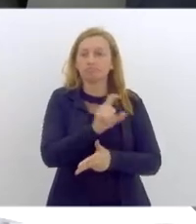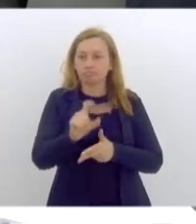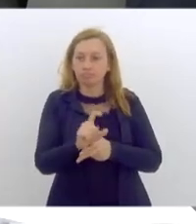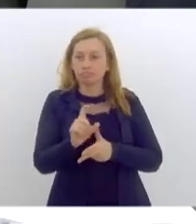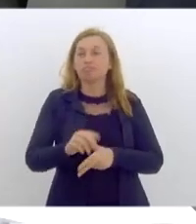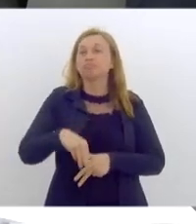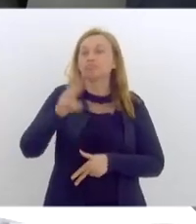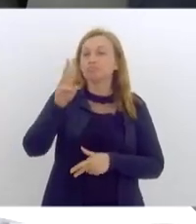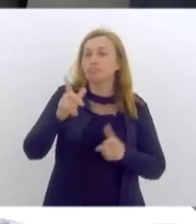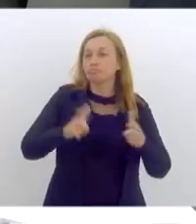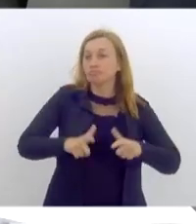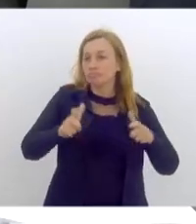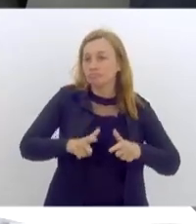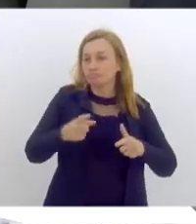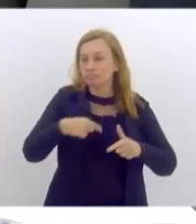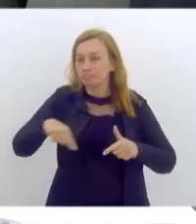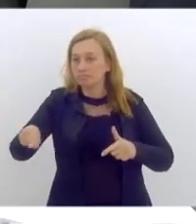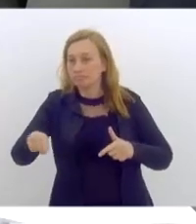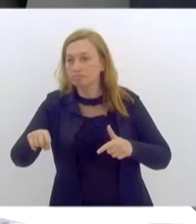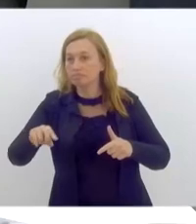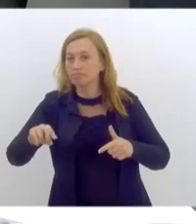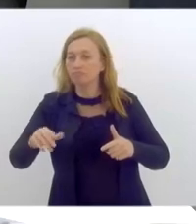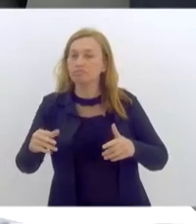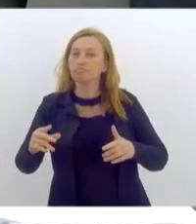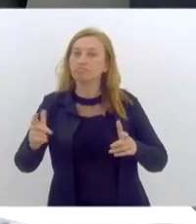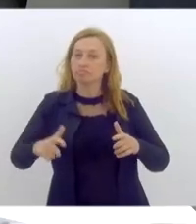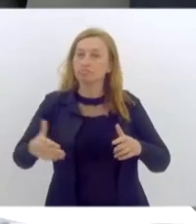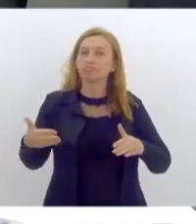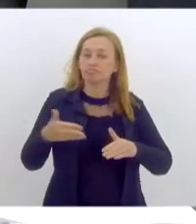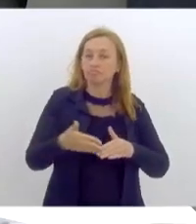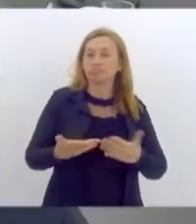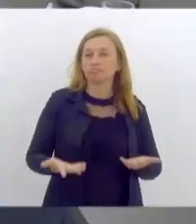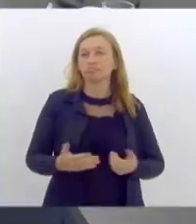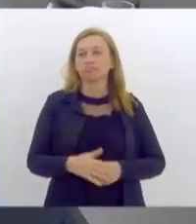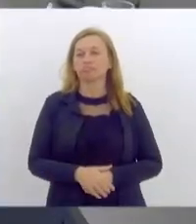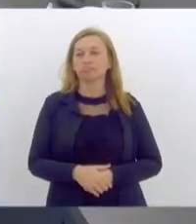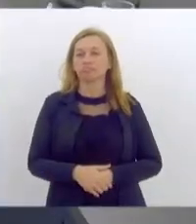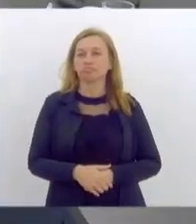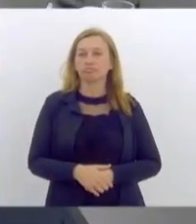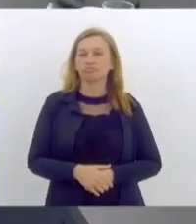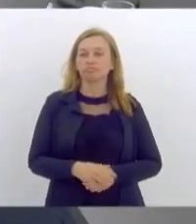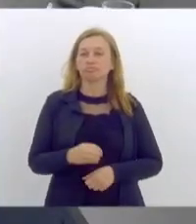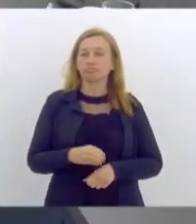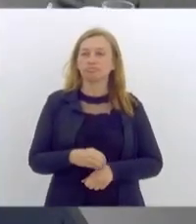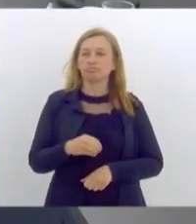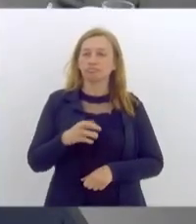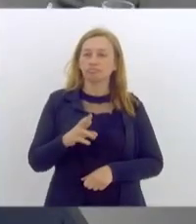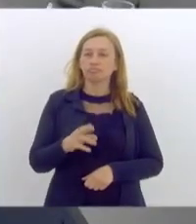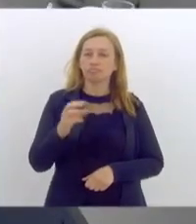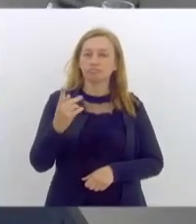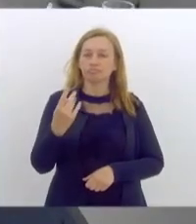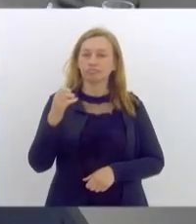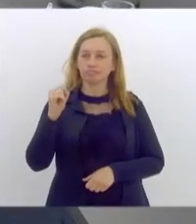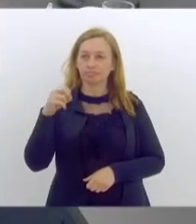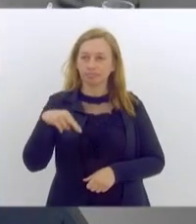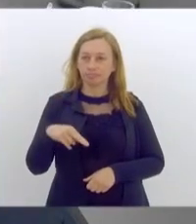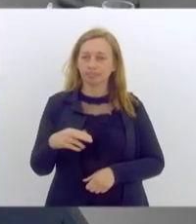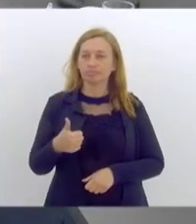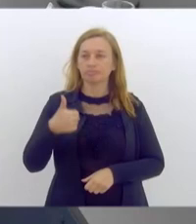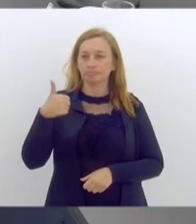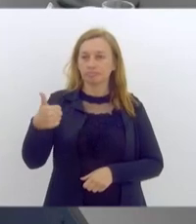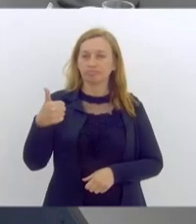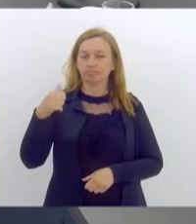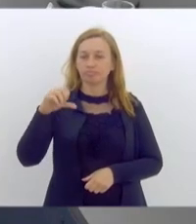de onde está partindo de Onde quer chegar então É nesse sentido o doutor Emerson em